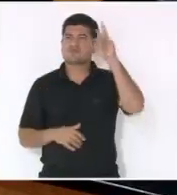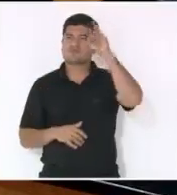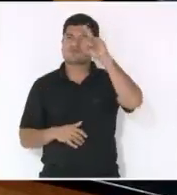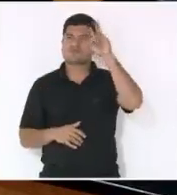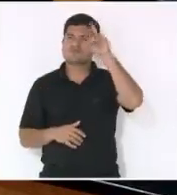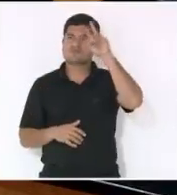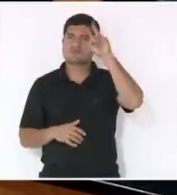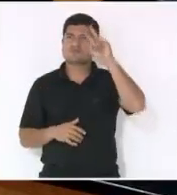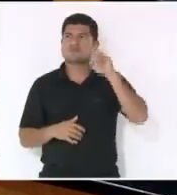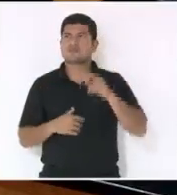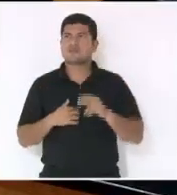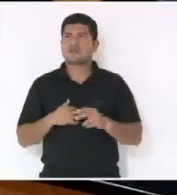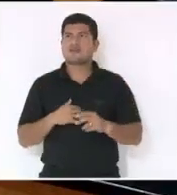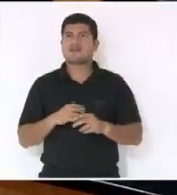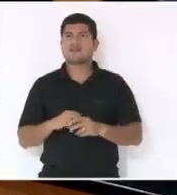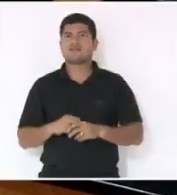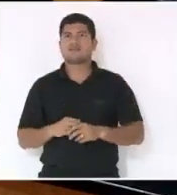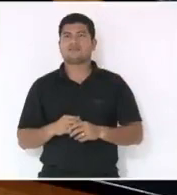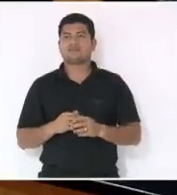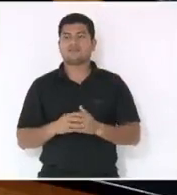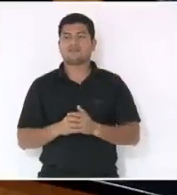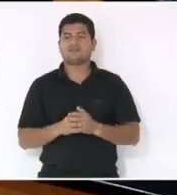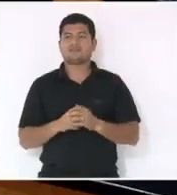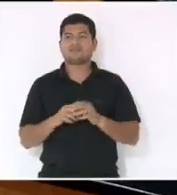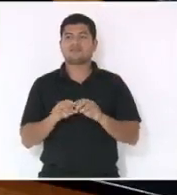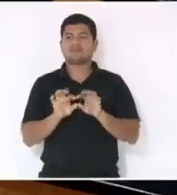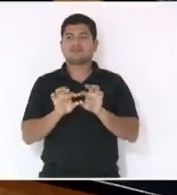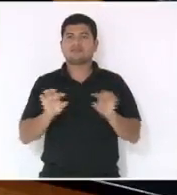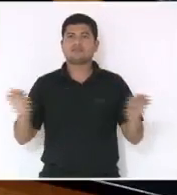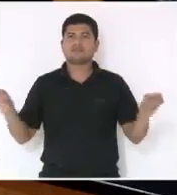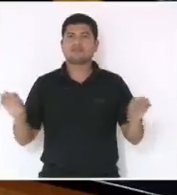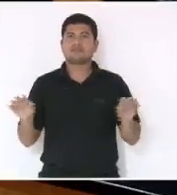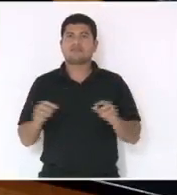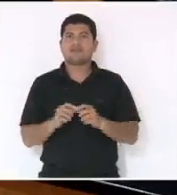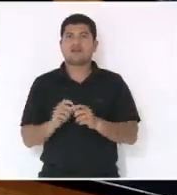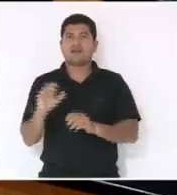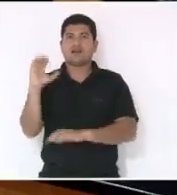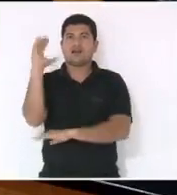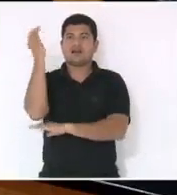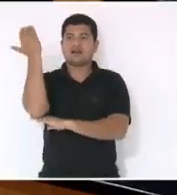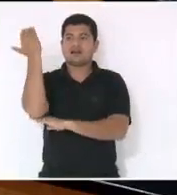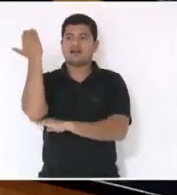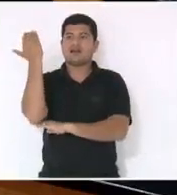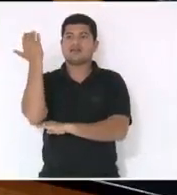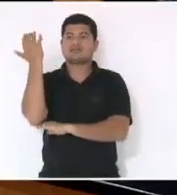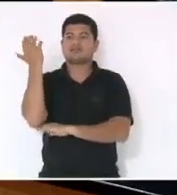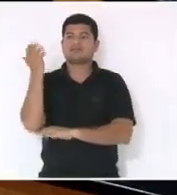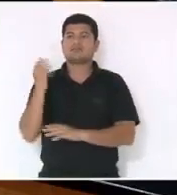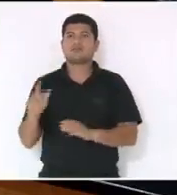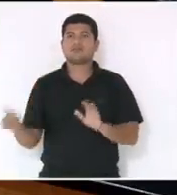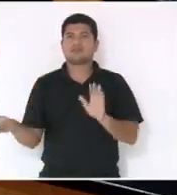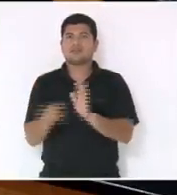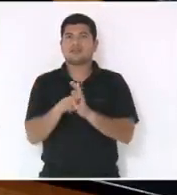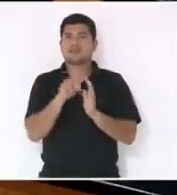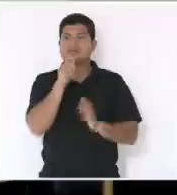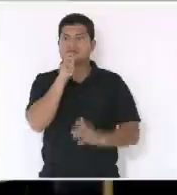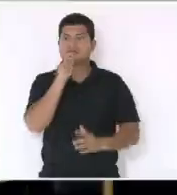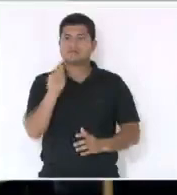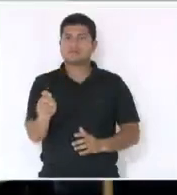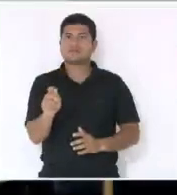assim: do pinheiro vem a pinha, da pinha vem o pinhão. Morenas, me deem um abraço que eu lhe dou meu